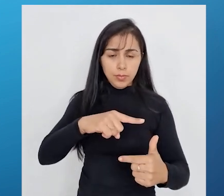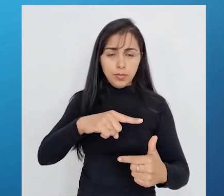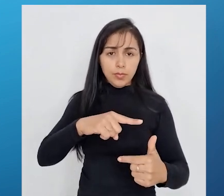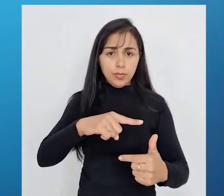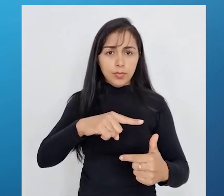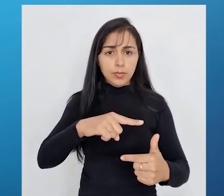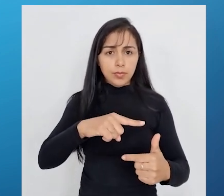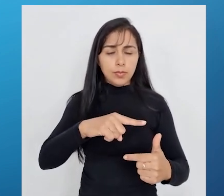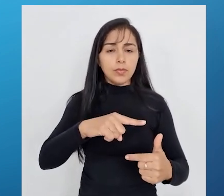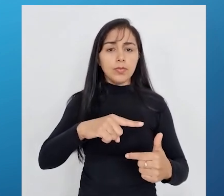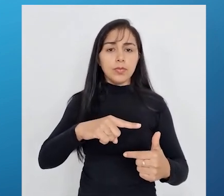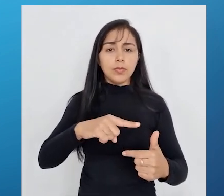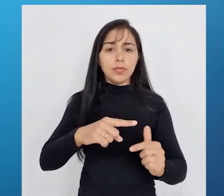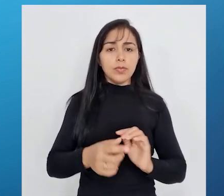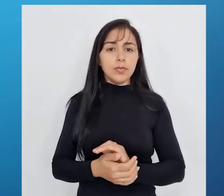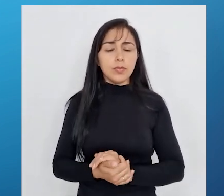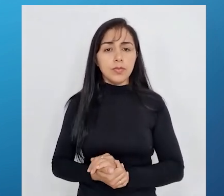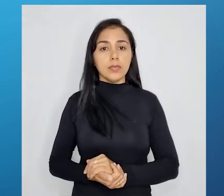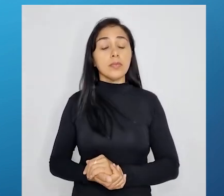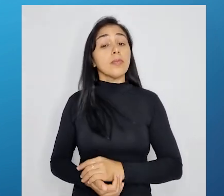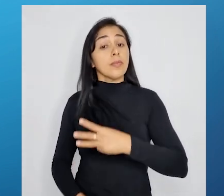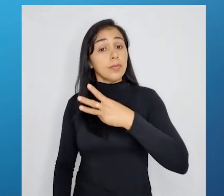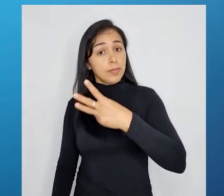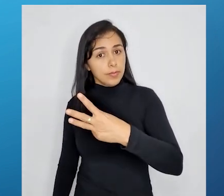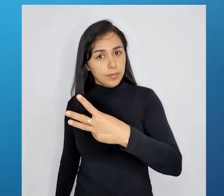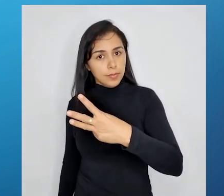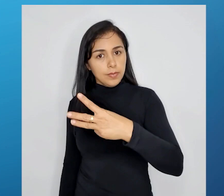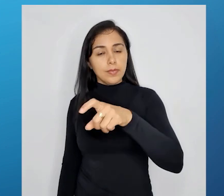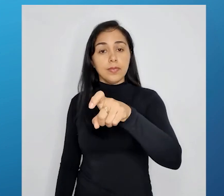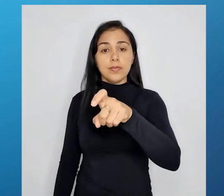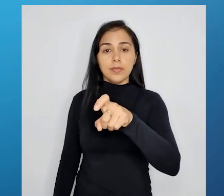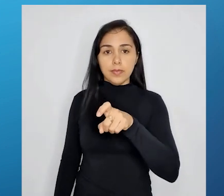aqui que é 3x